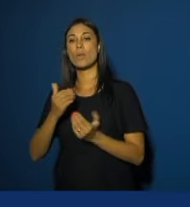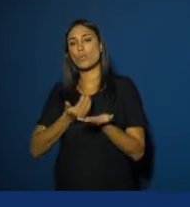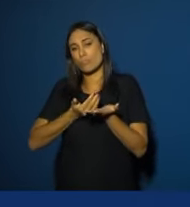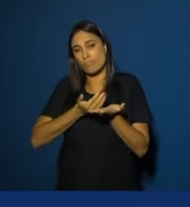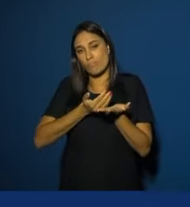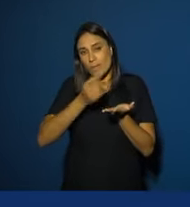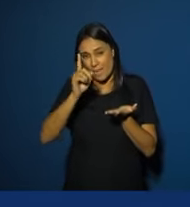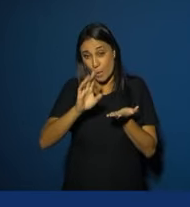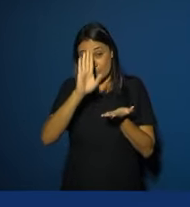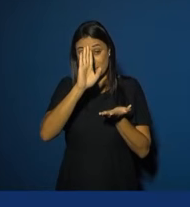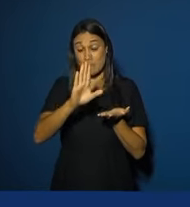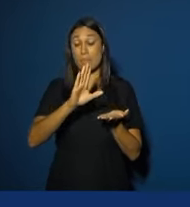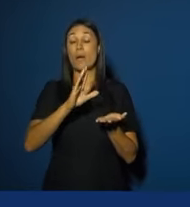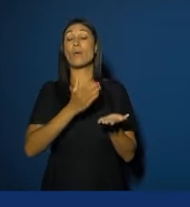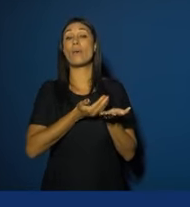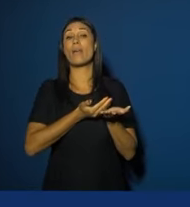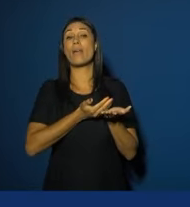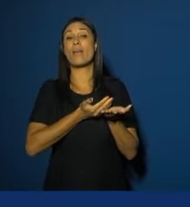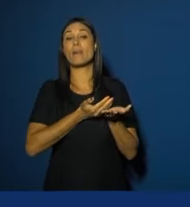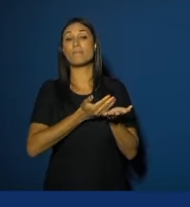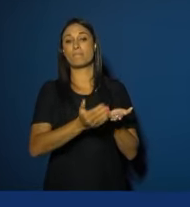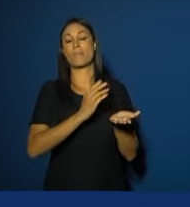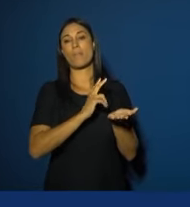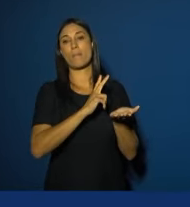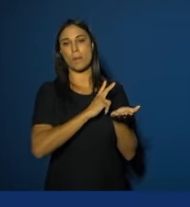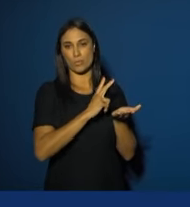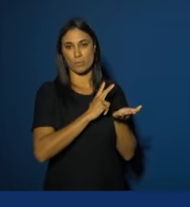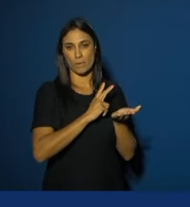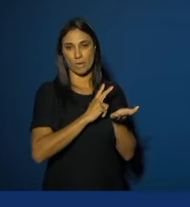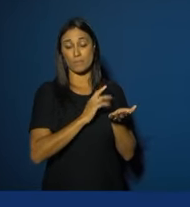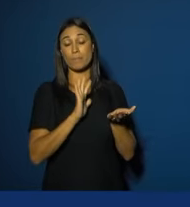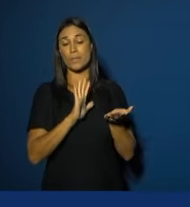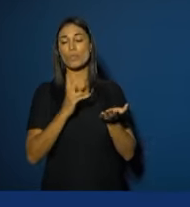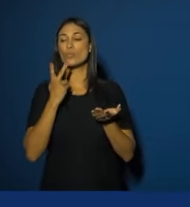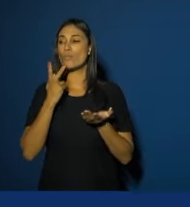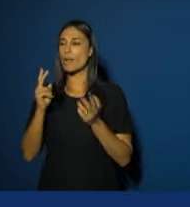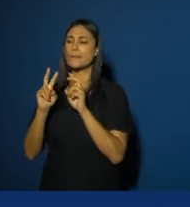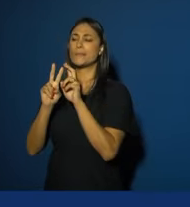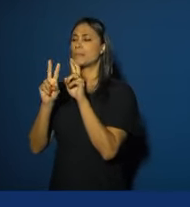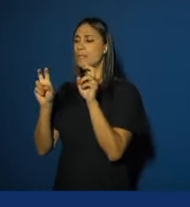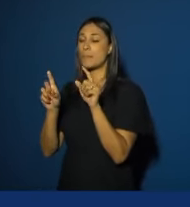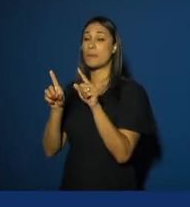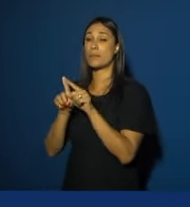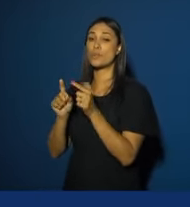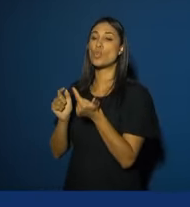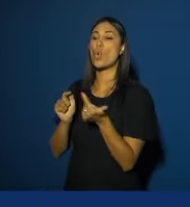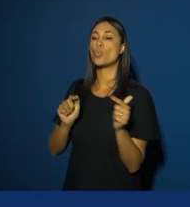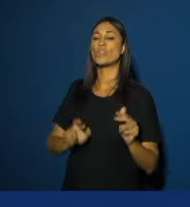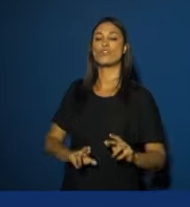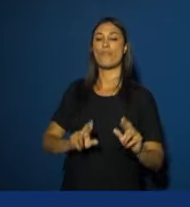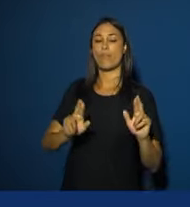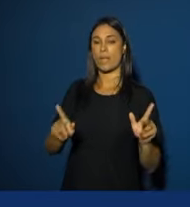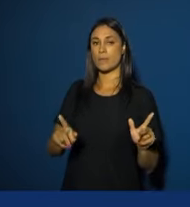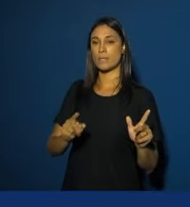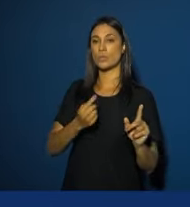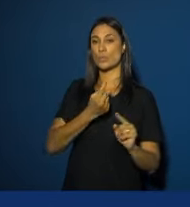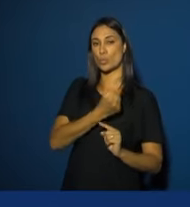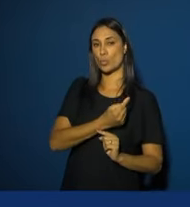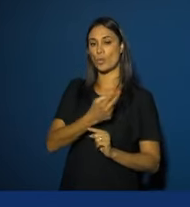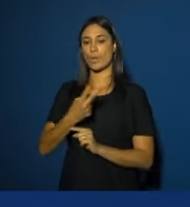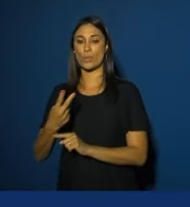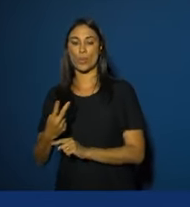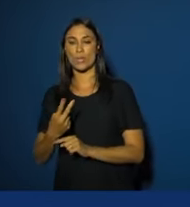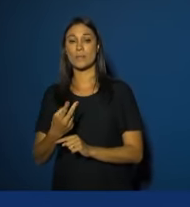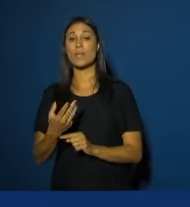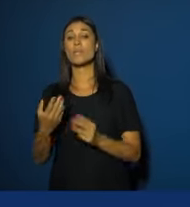né? Então, queria que o senhor falasse um pouco a respeito disso e de outras diferenças do 1 e